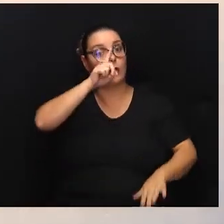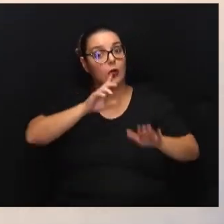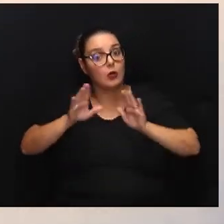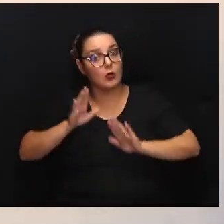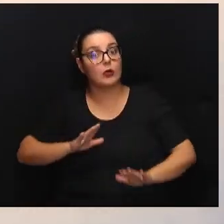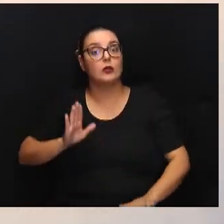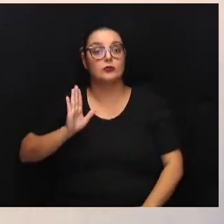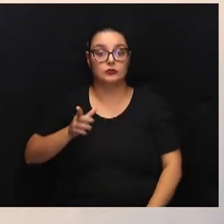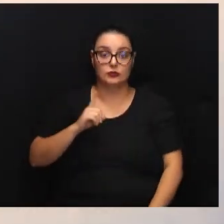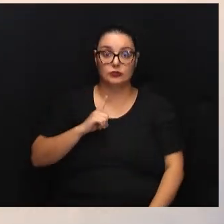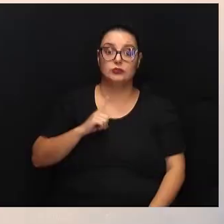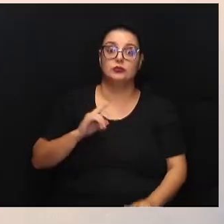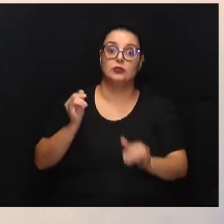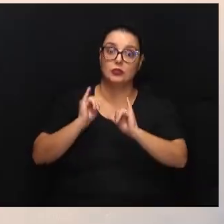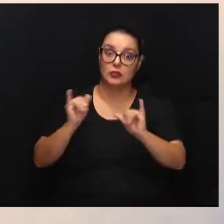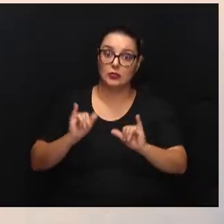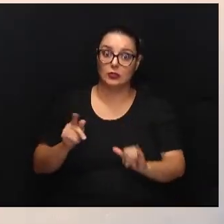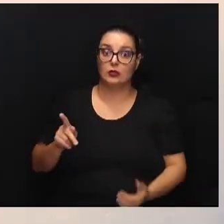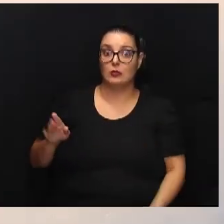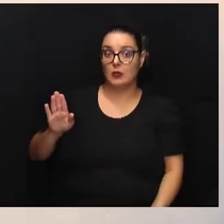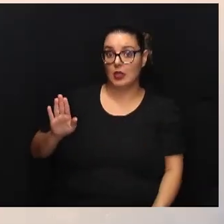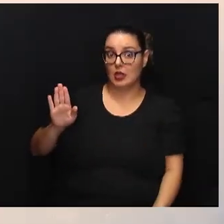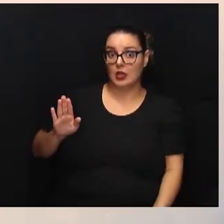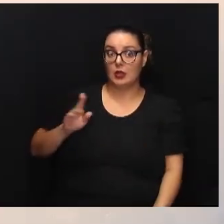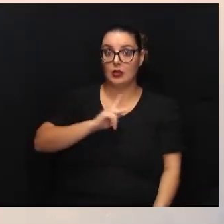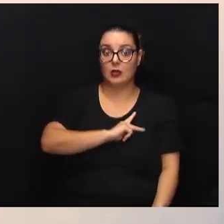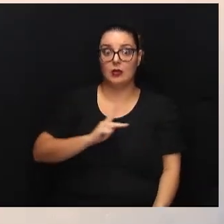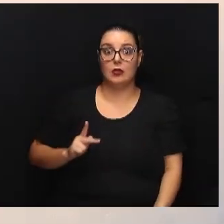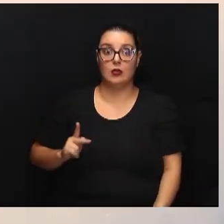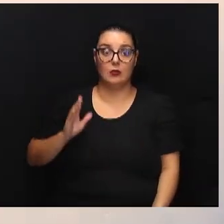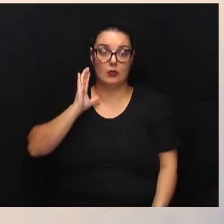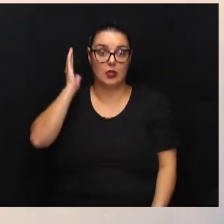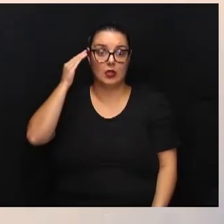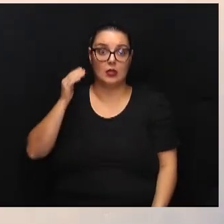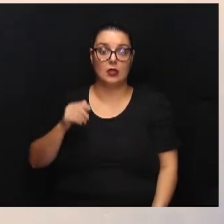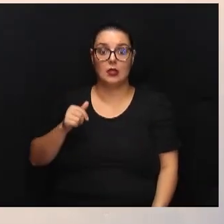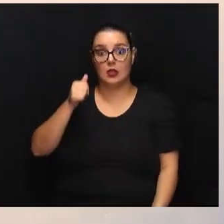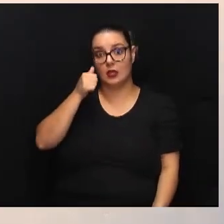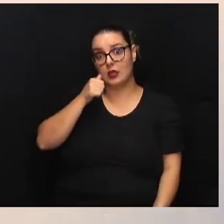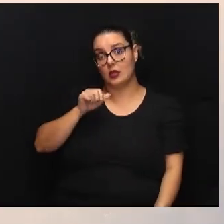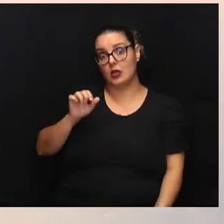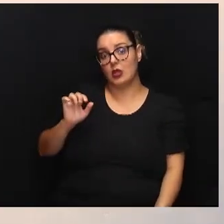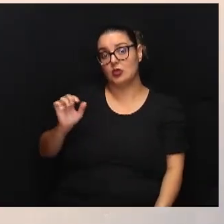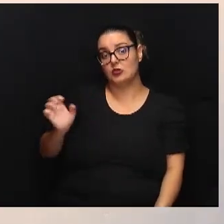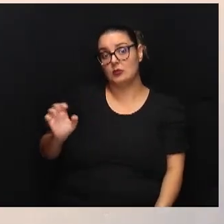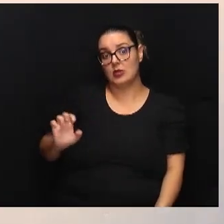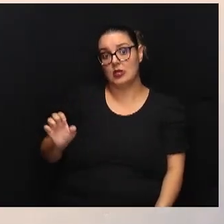pré-candidatura à presidência da República de uma gayzinha safada lá do Sul. Tomar cuidado, gente.